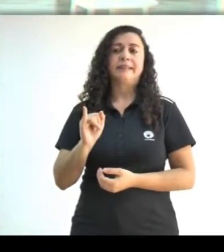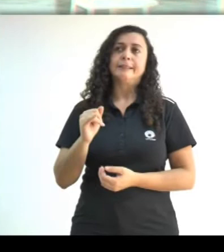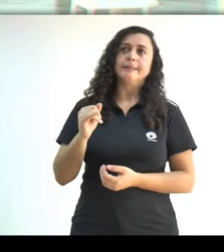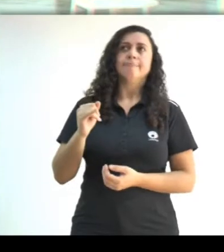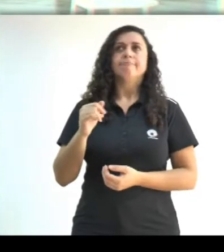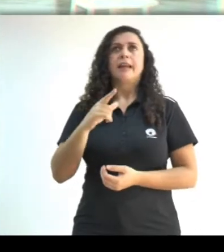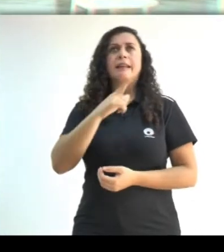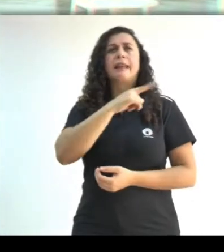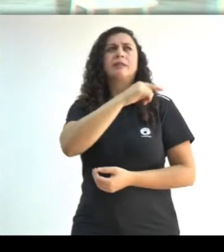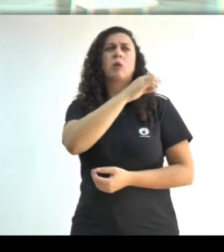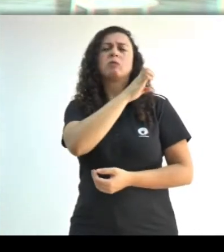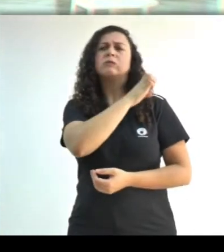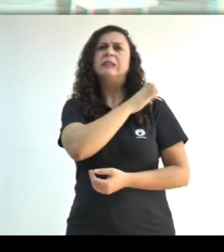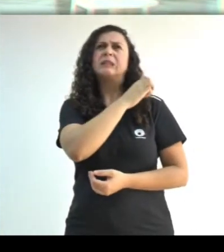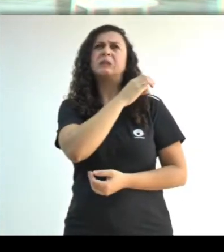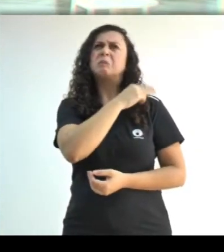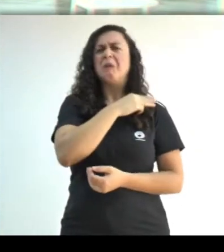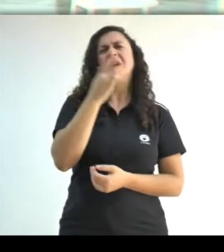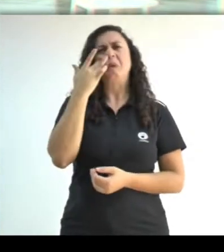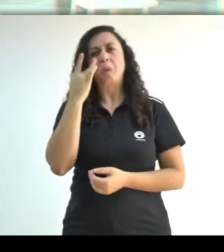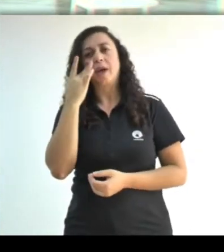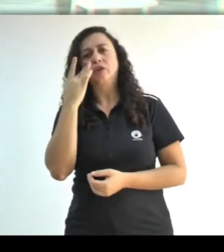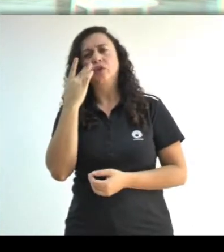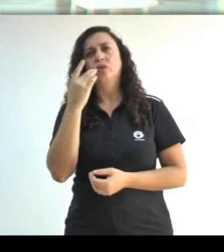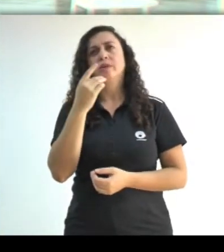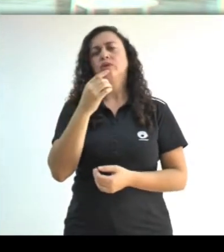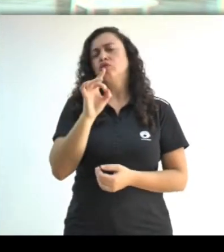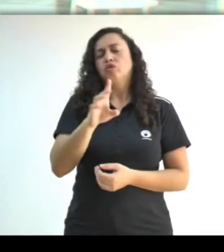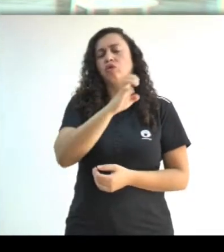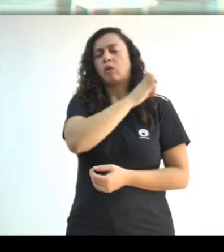ele tem um segundo grau, se não me engano. Ele tem um segundo grau